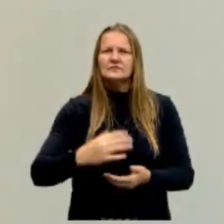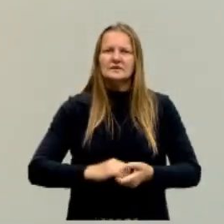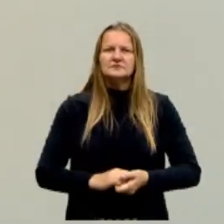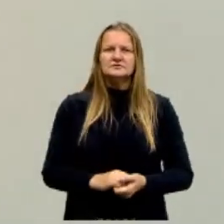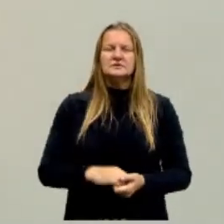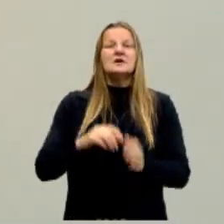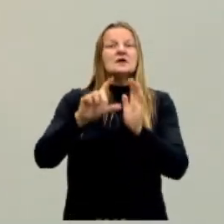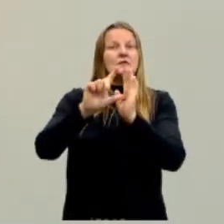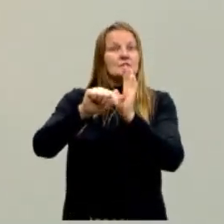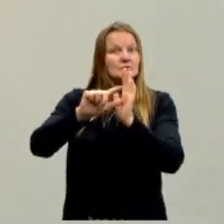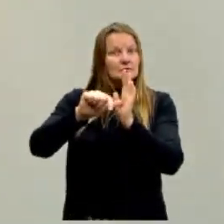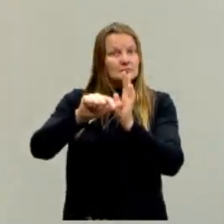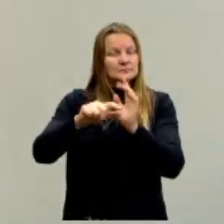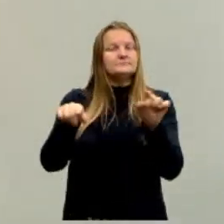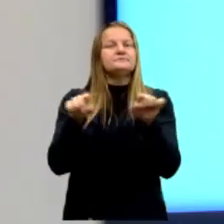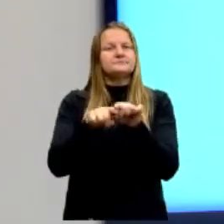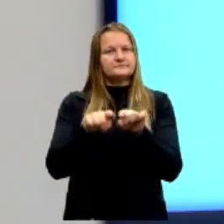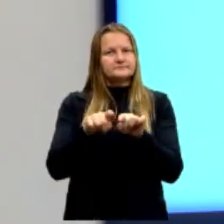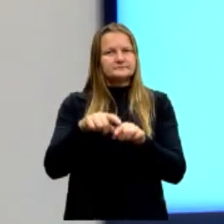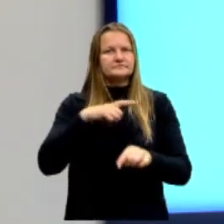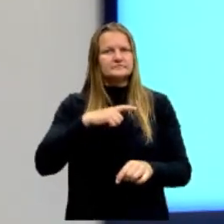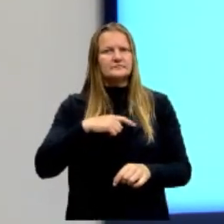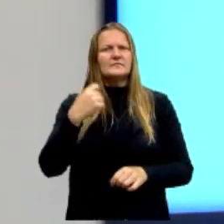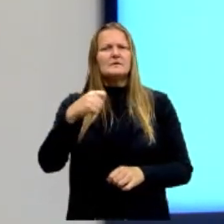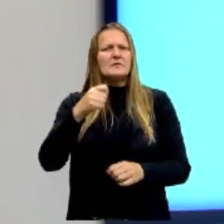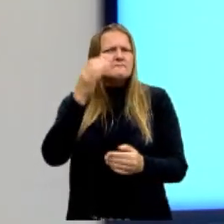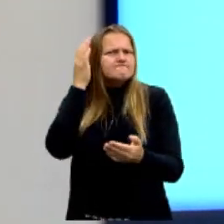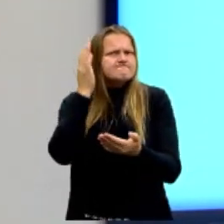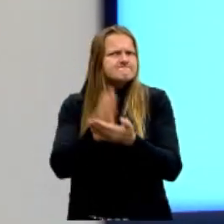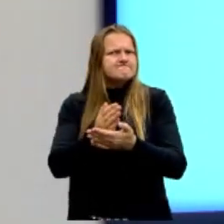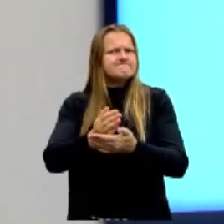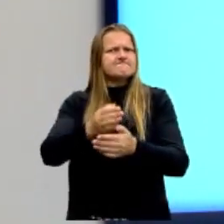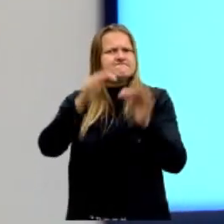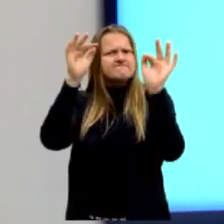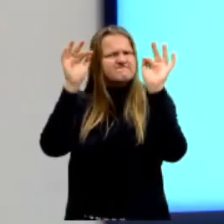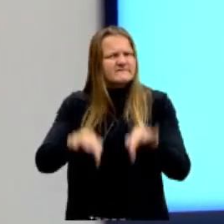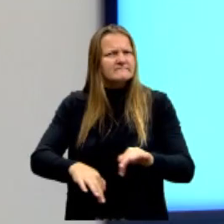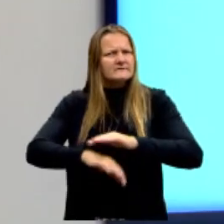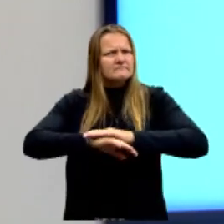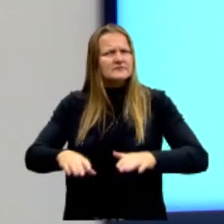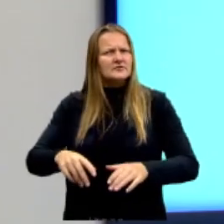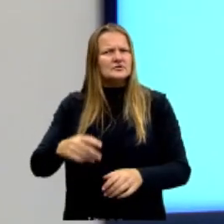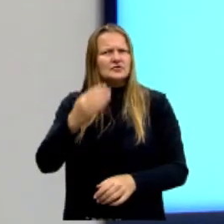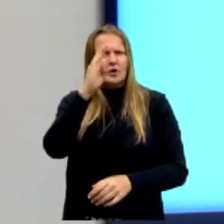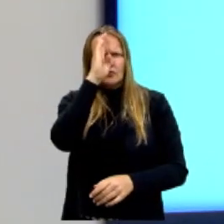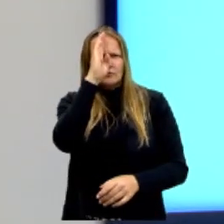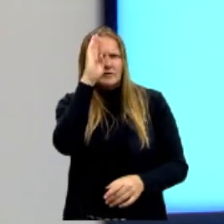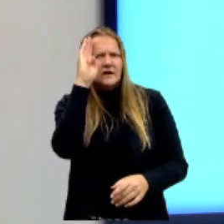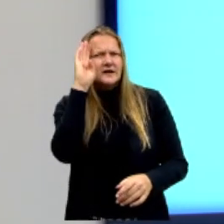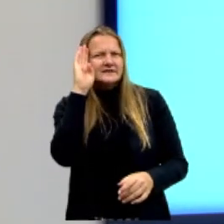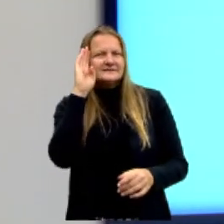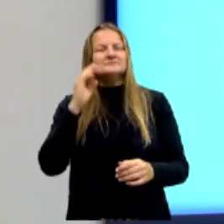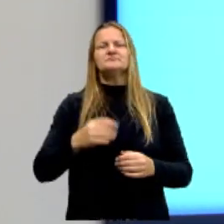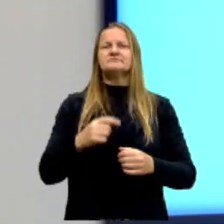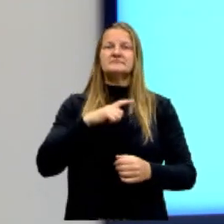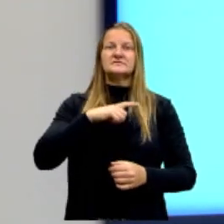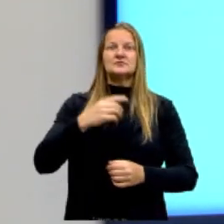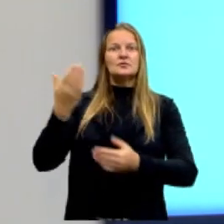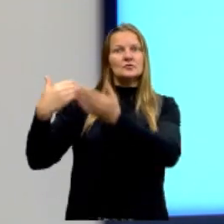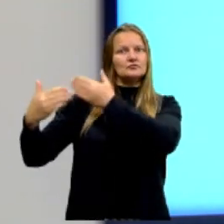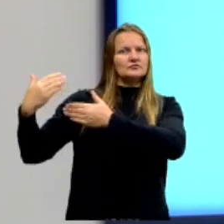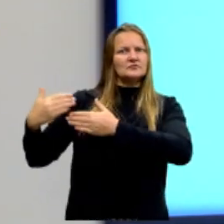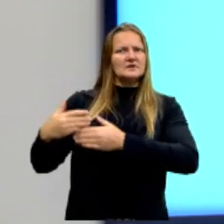depois também teremos que romper com o academicismo que era